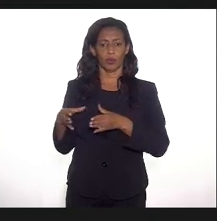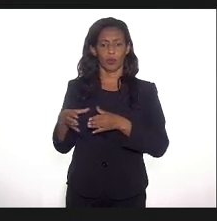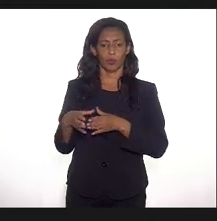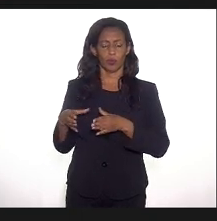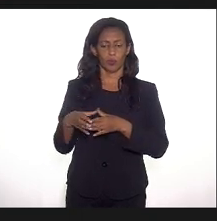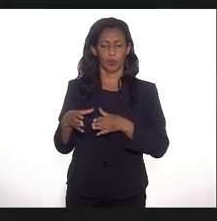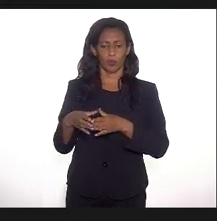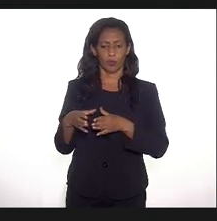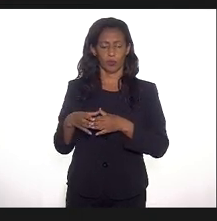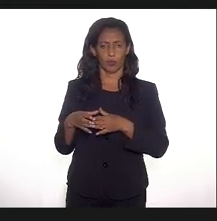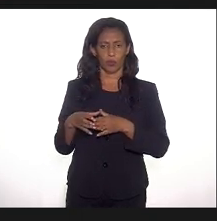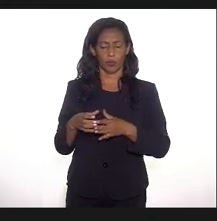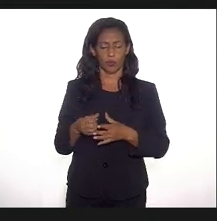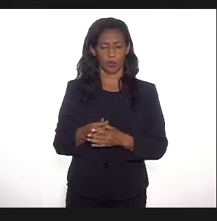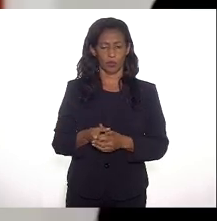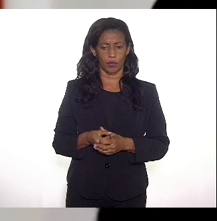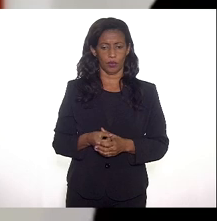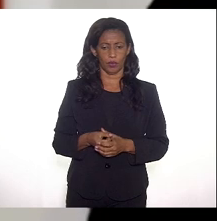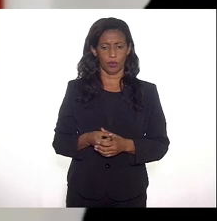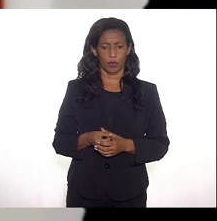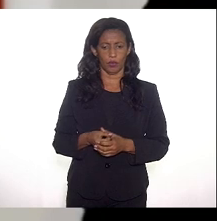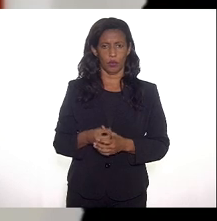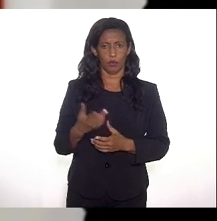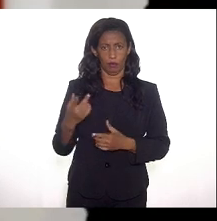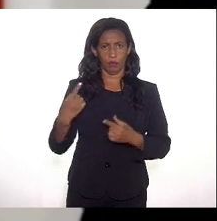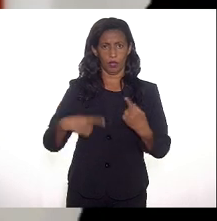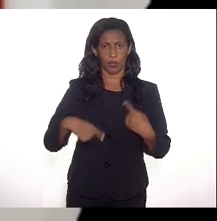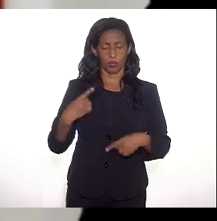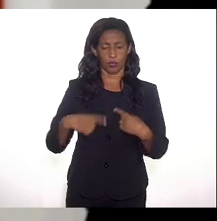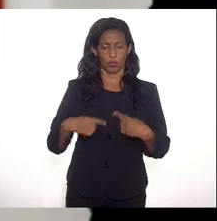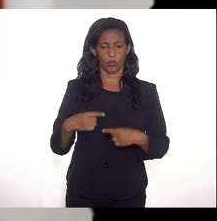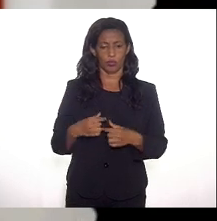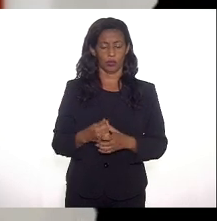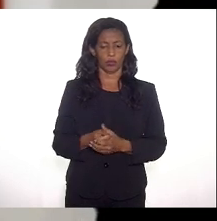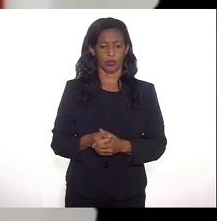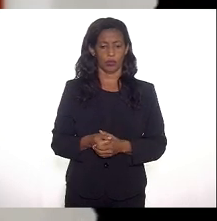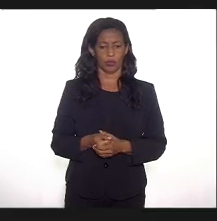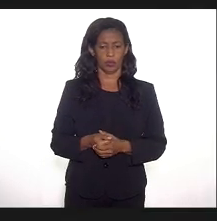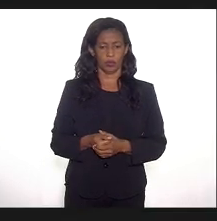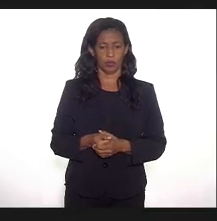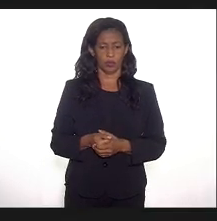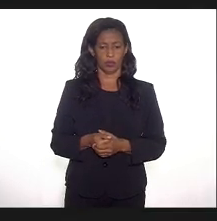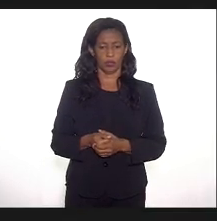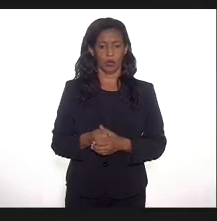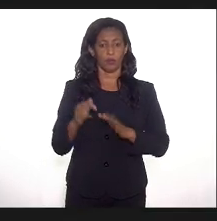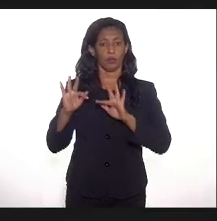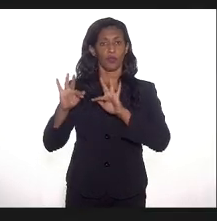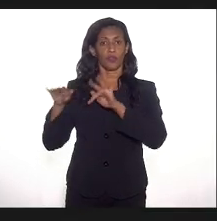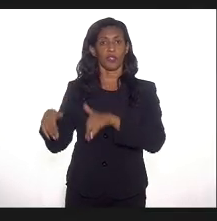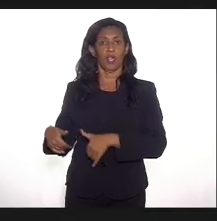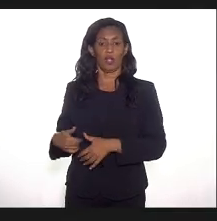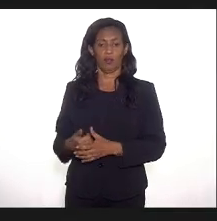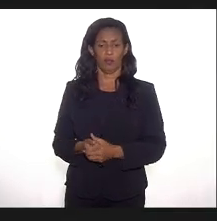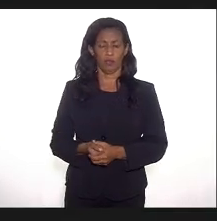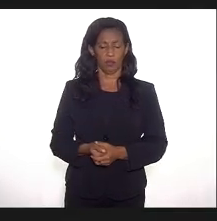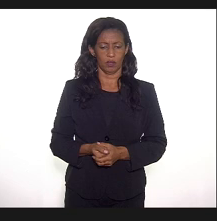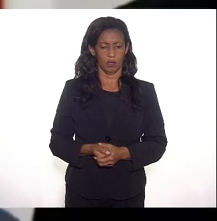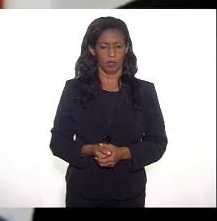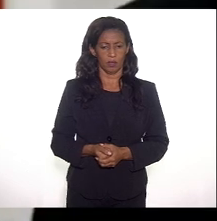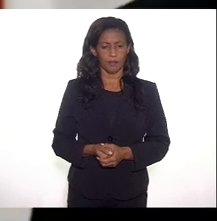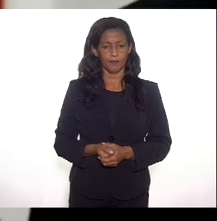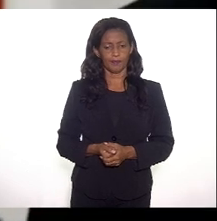da Rejane. Para discutir, tá ok, sem problema. Não, para o expediente final. Expediente final, nós vamos repassar